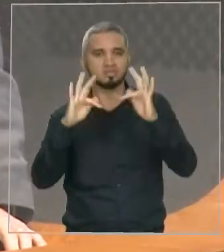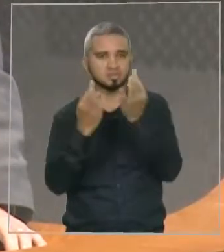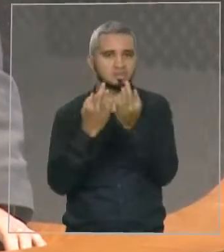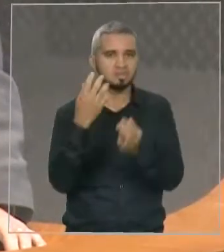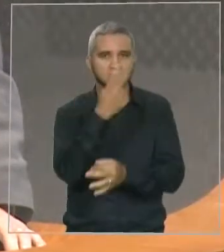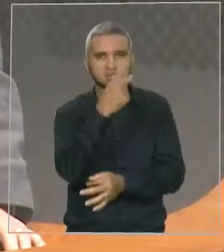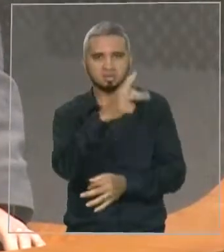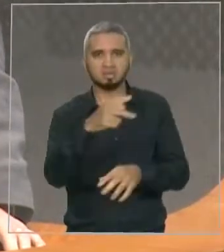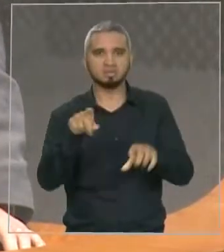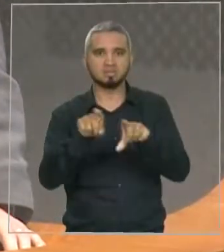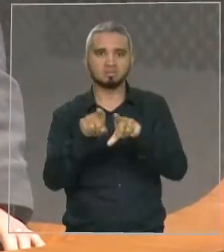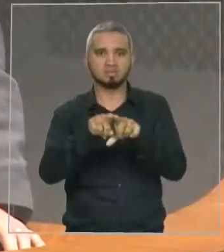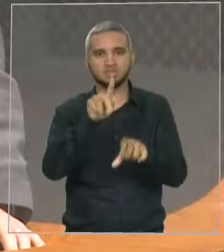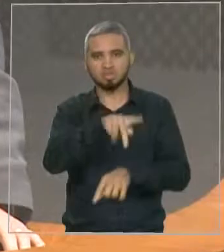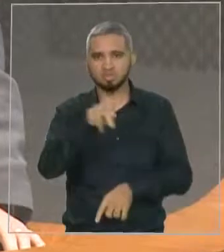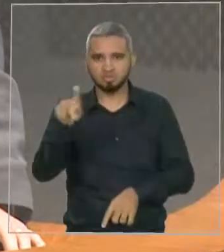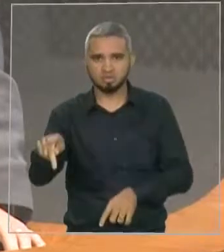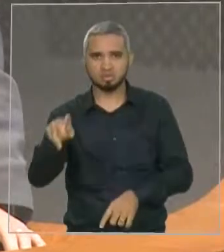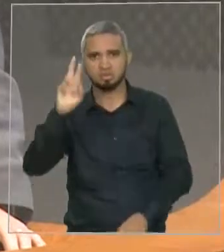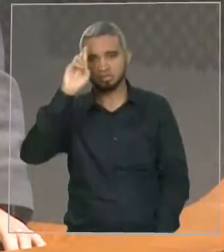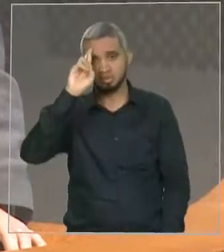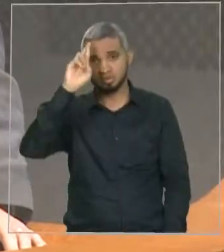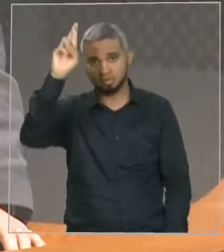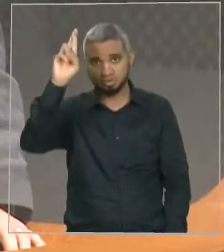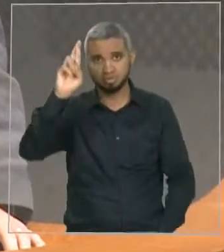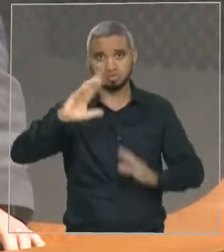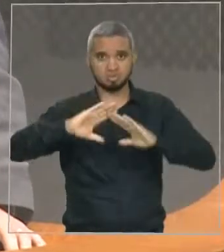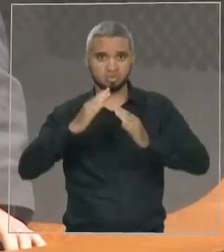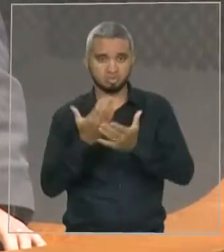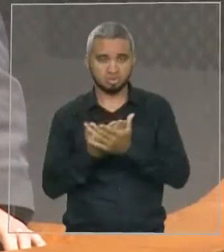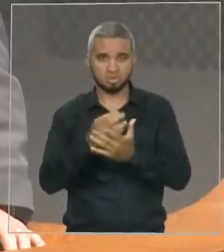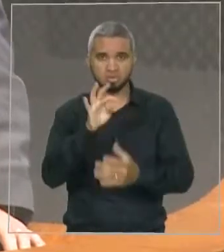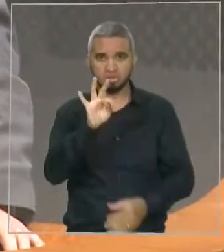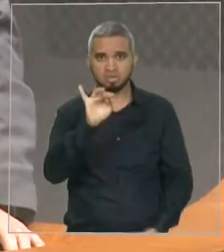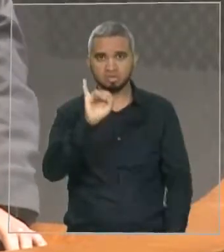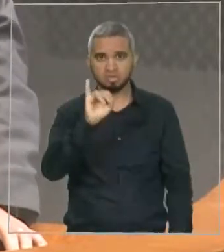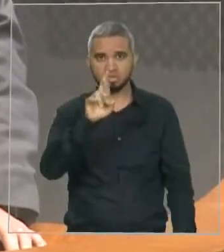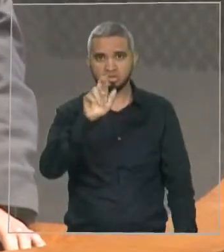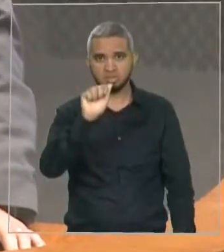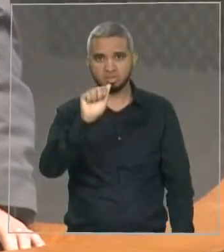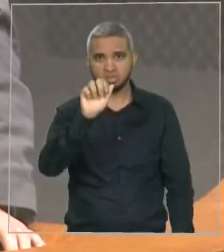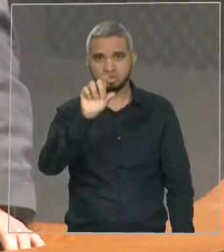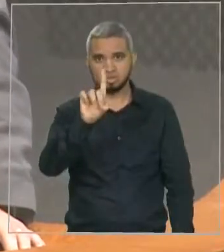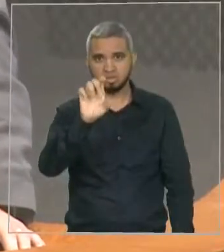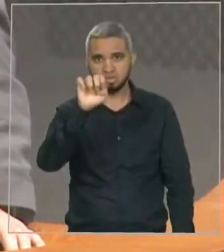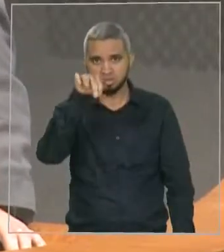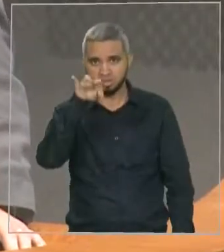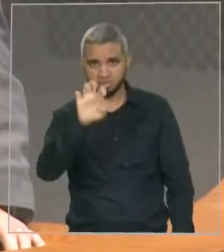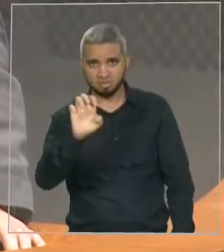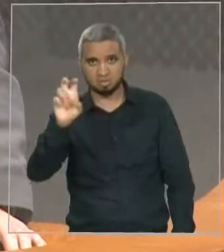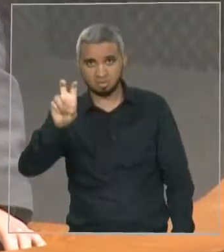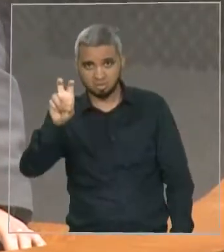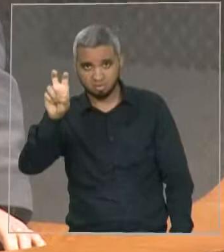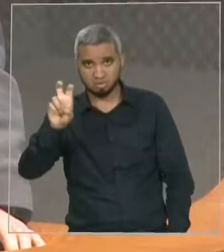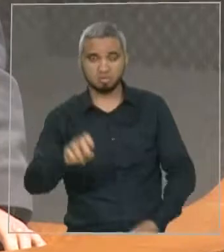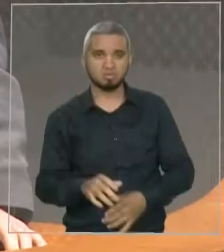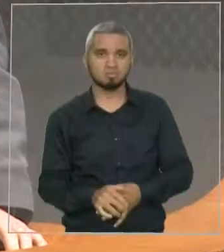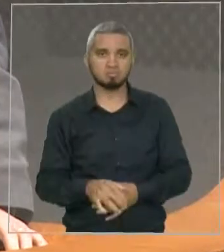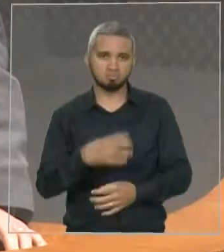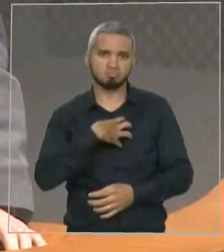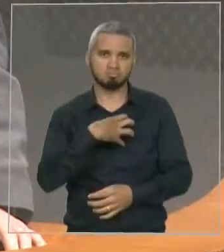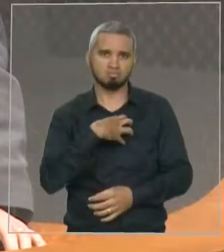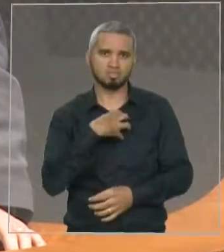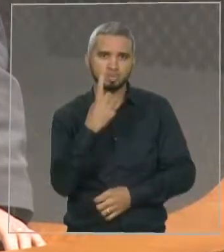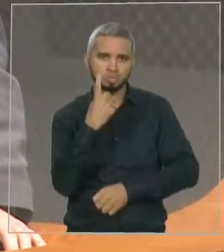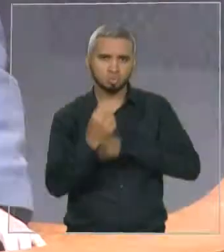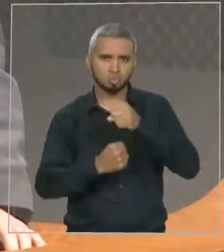diretor da Escola Militar Tiradentes 5, que tenho certeza que no seu primeiro ano atingiu o seu objetivo. A Escola Militar hoje é o orgulho